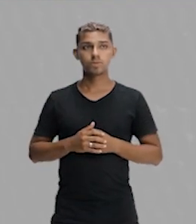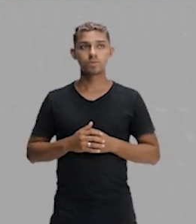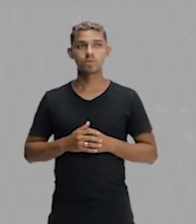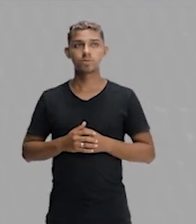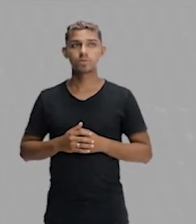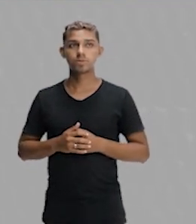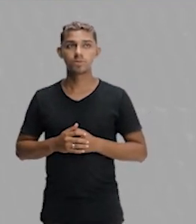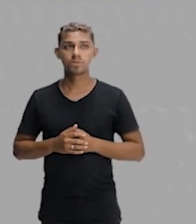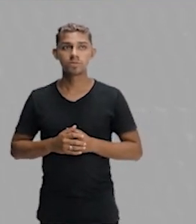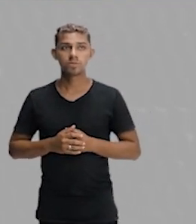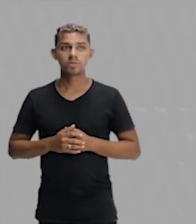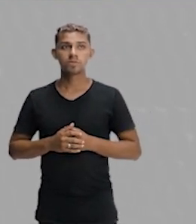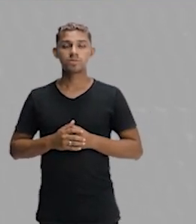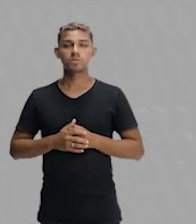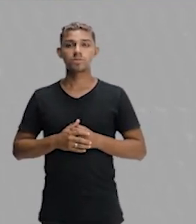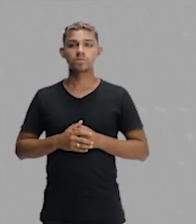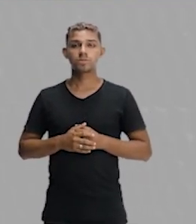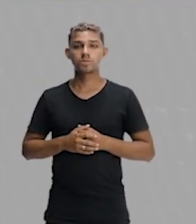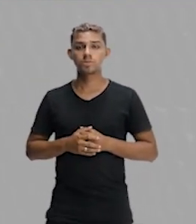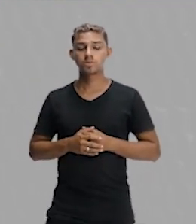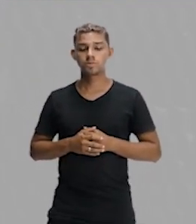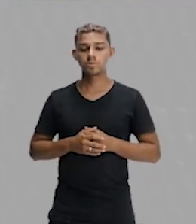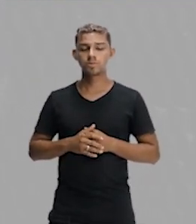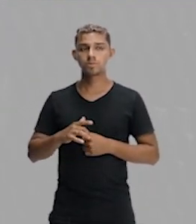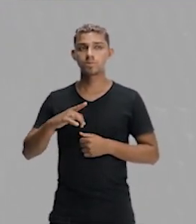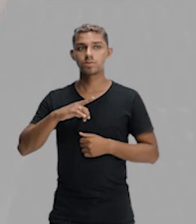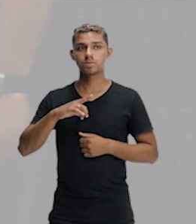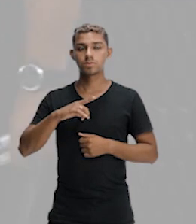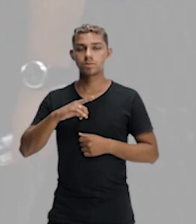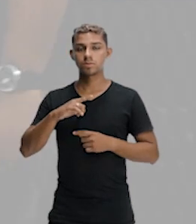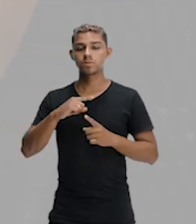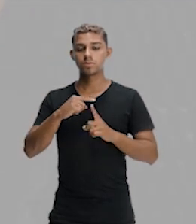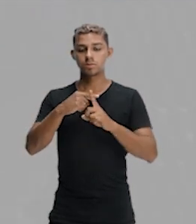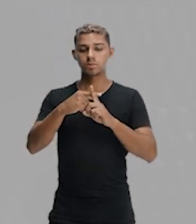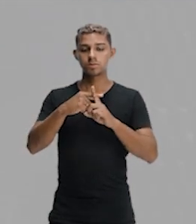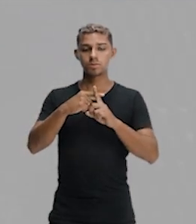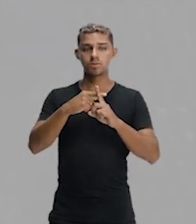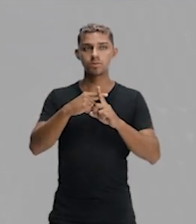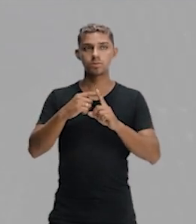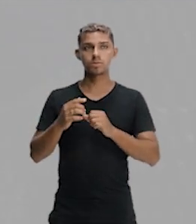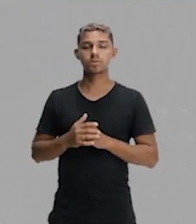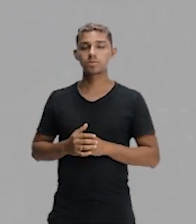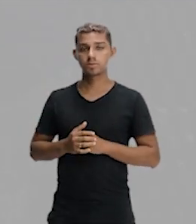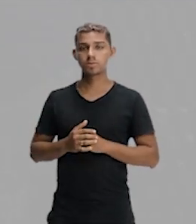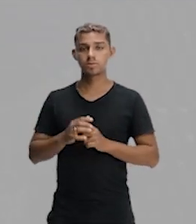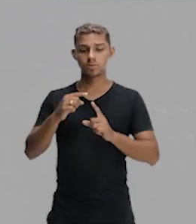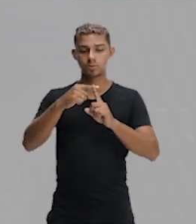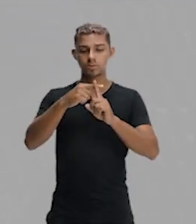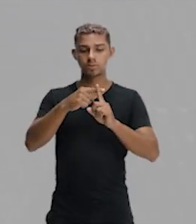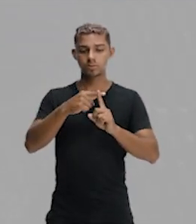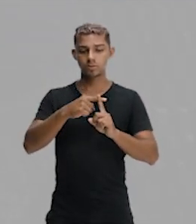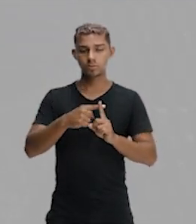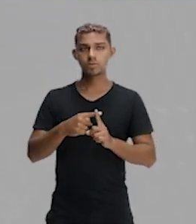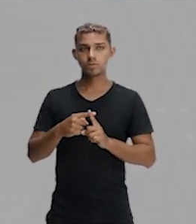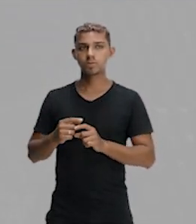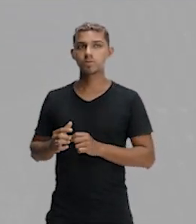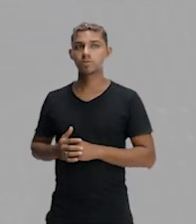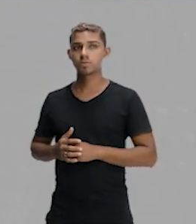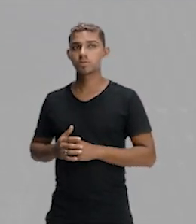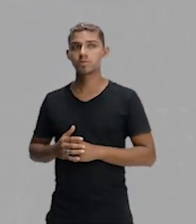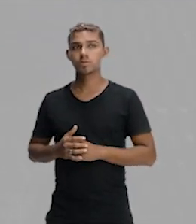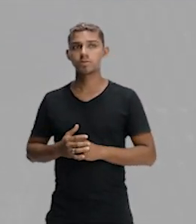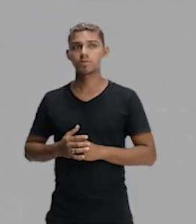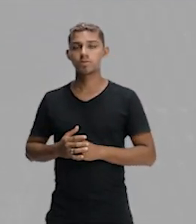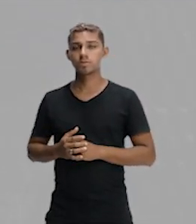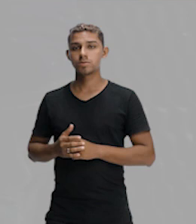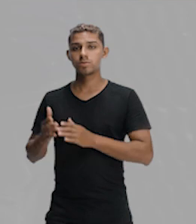plaquinha com distribuição positiva e uma segunda placa com uma distribuição negativa,